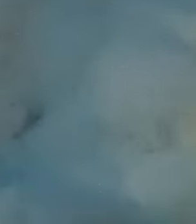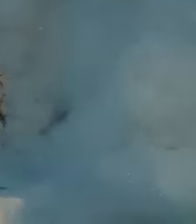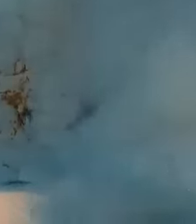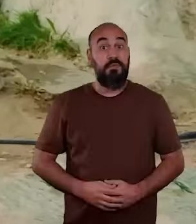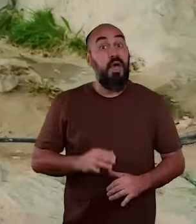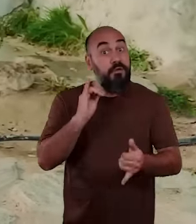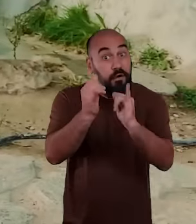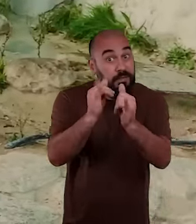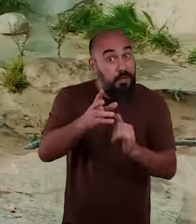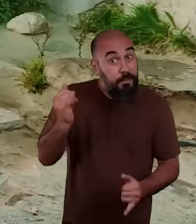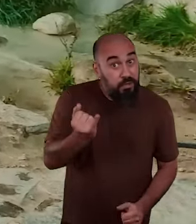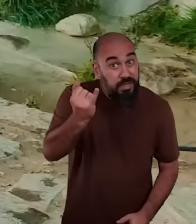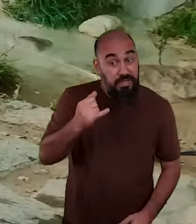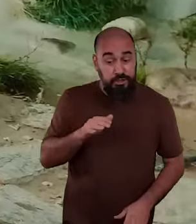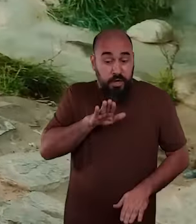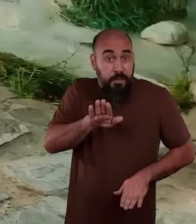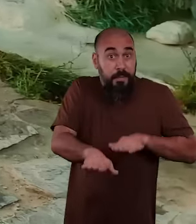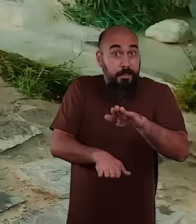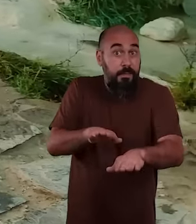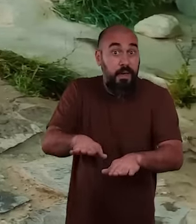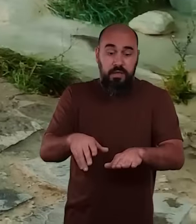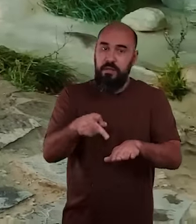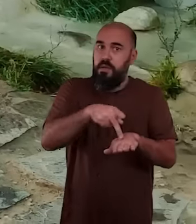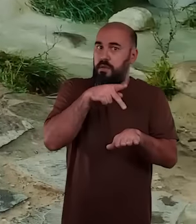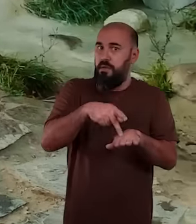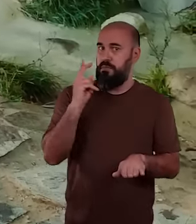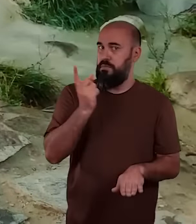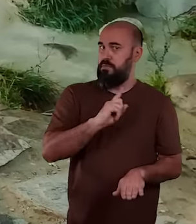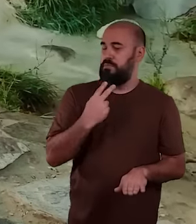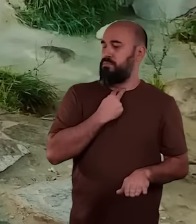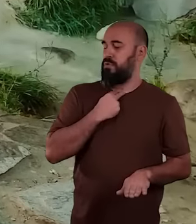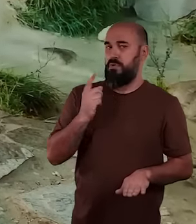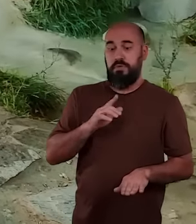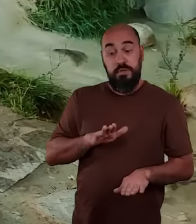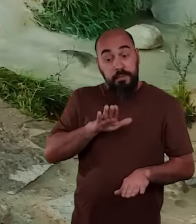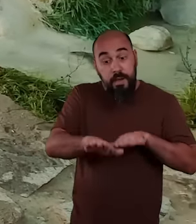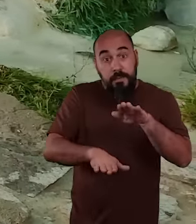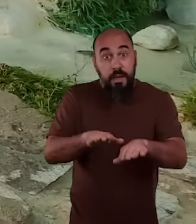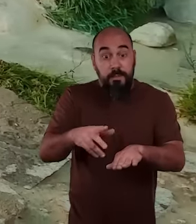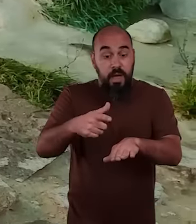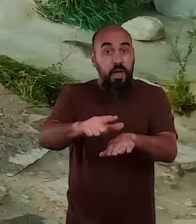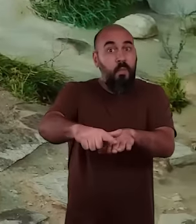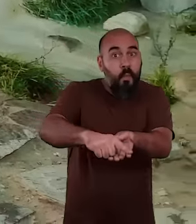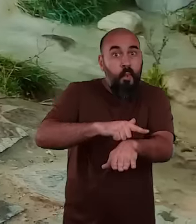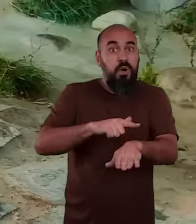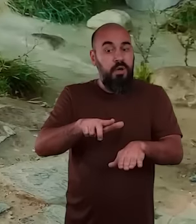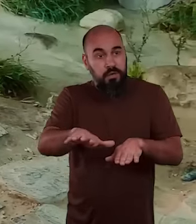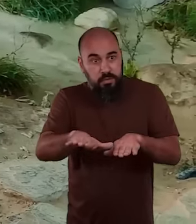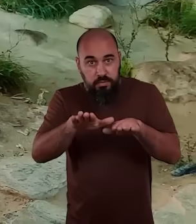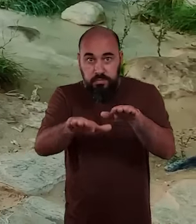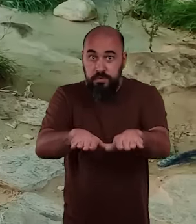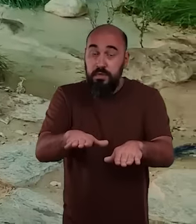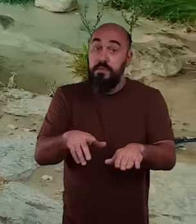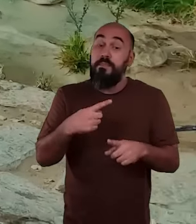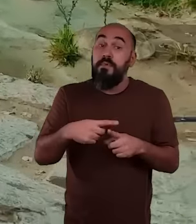Uma informação importante, quando você vier, só pode entrar na água sem os